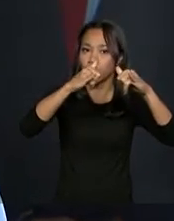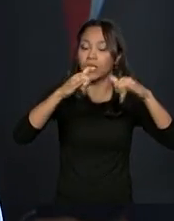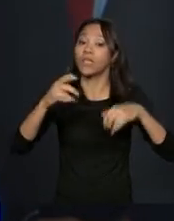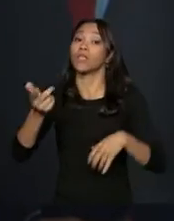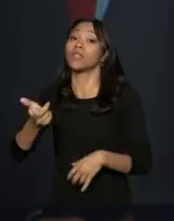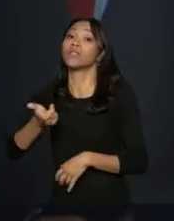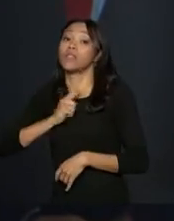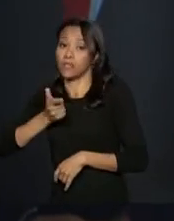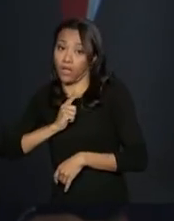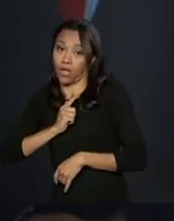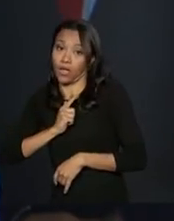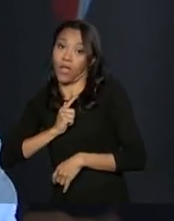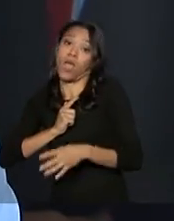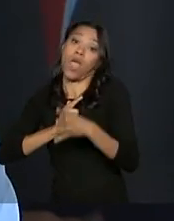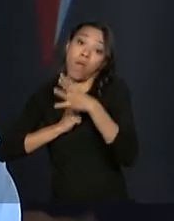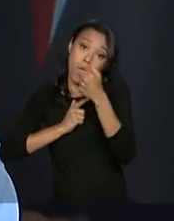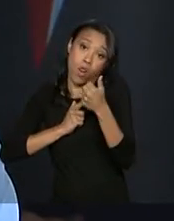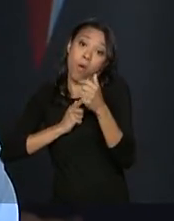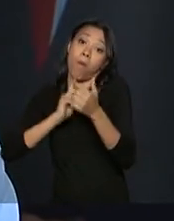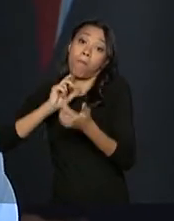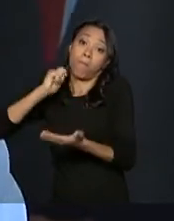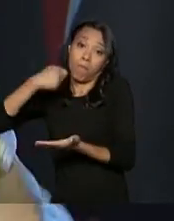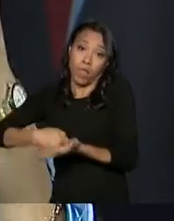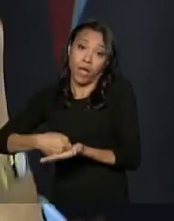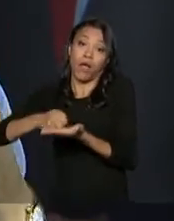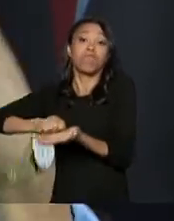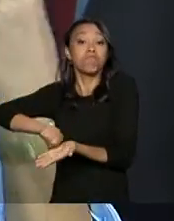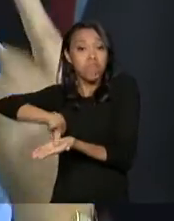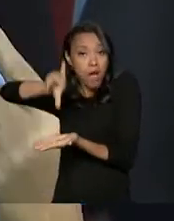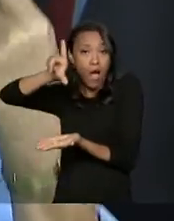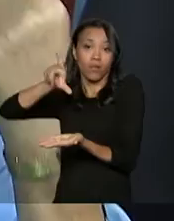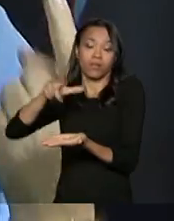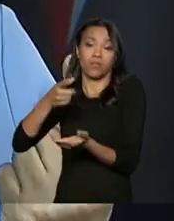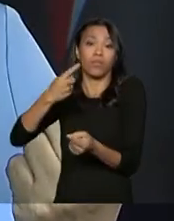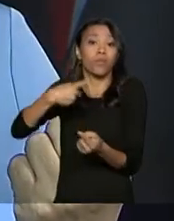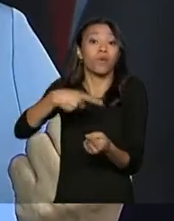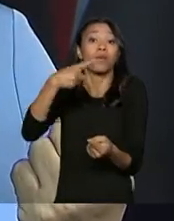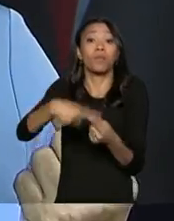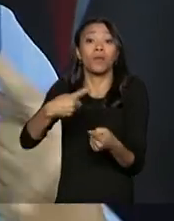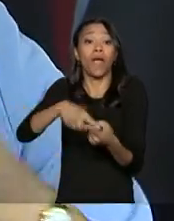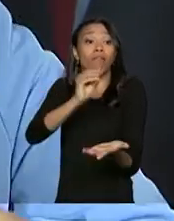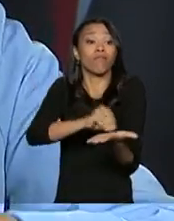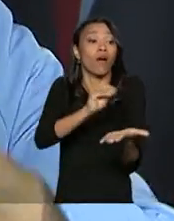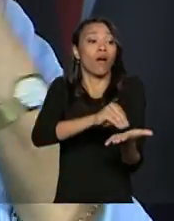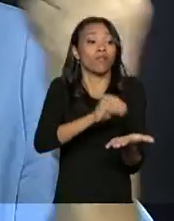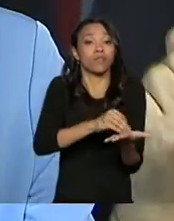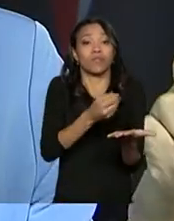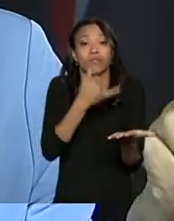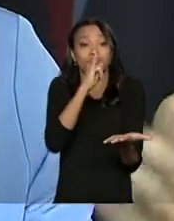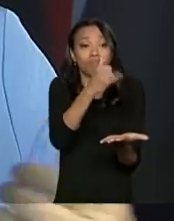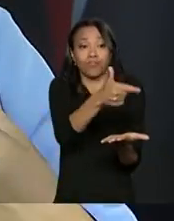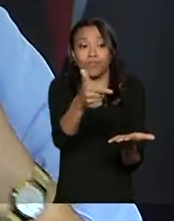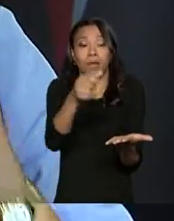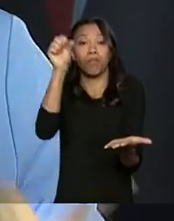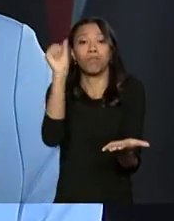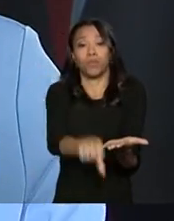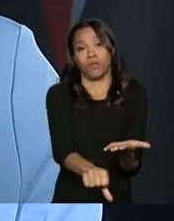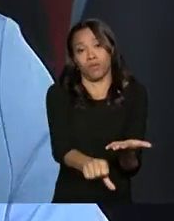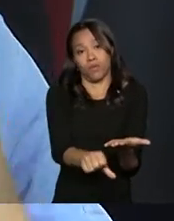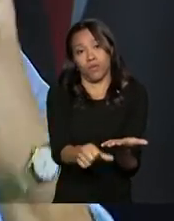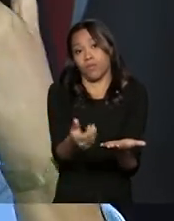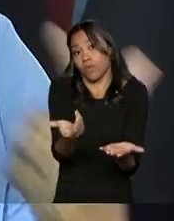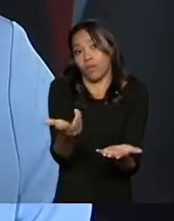energia, é melhor pagar um pouco mais por ter energia, porque o preço da falta de energia, ele é imenso em